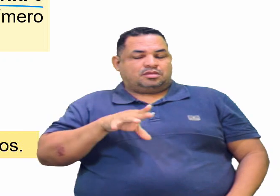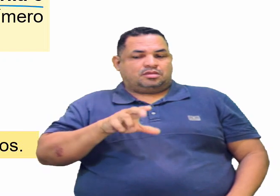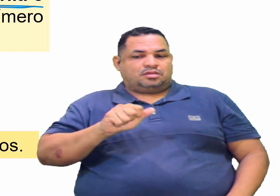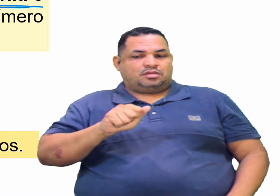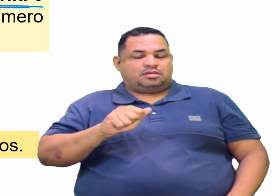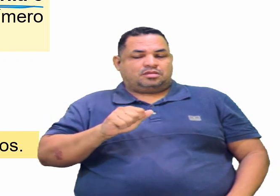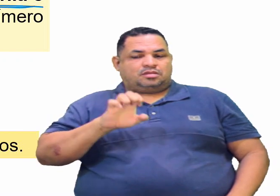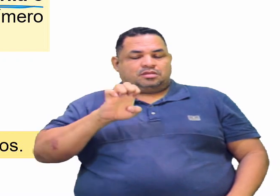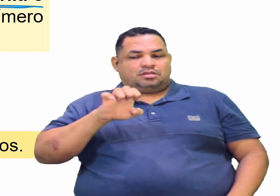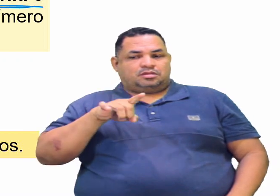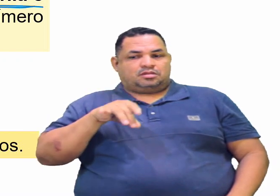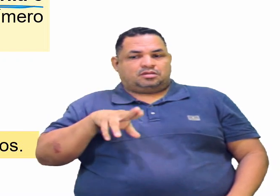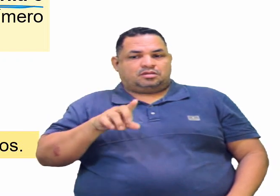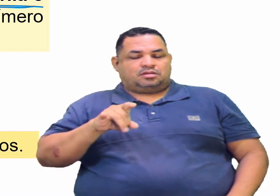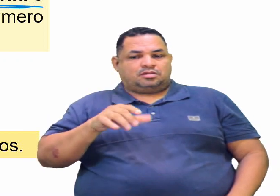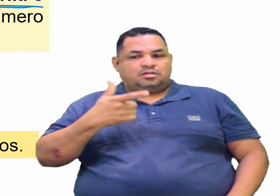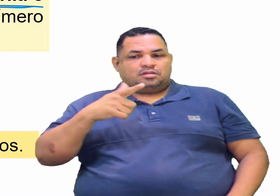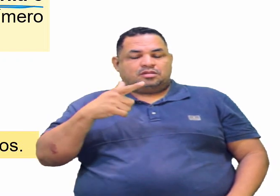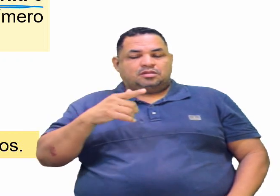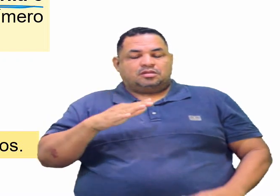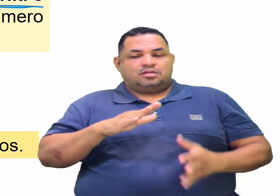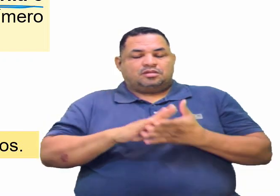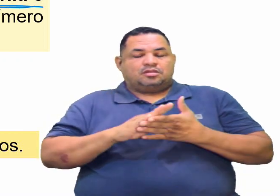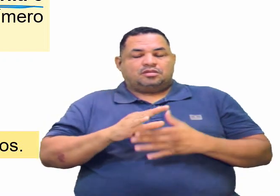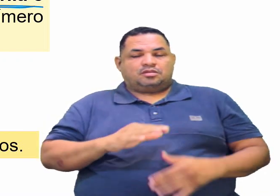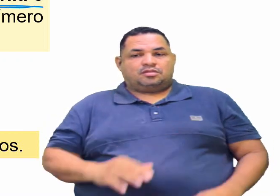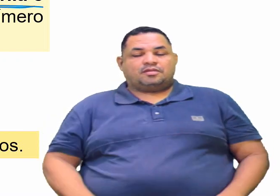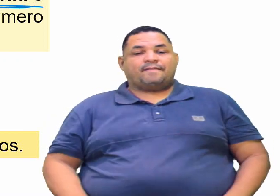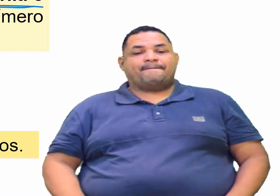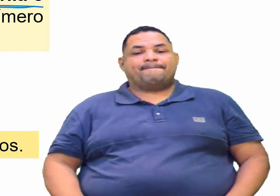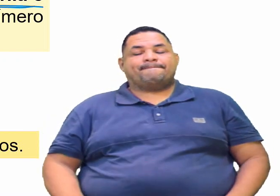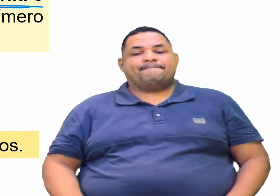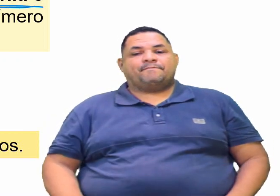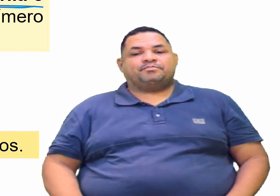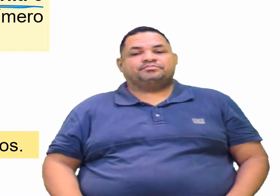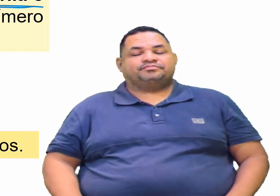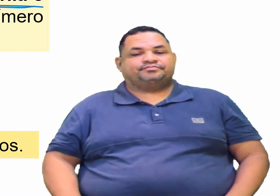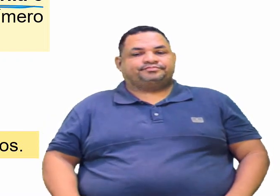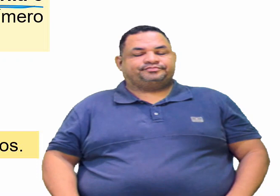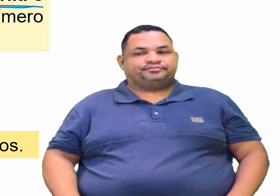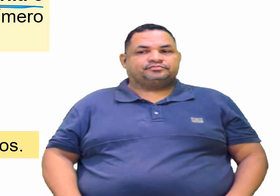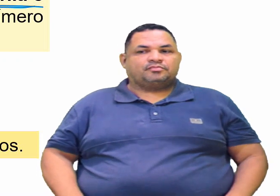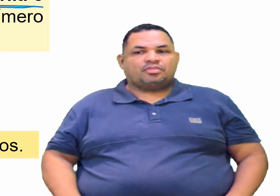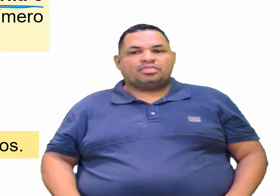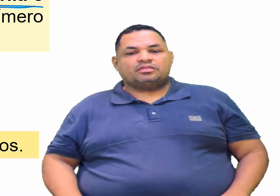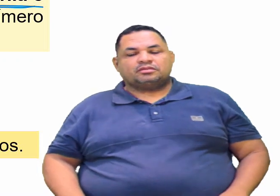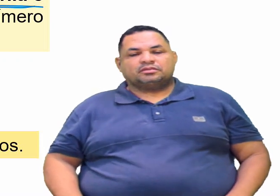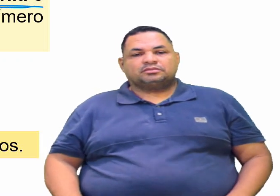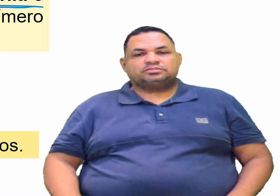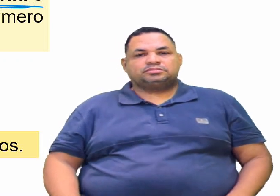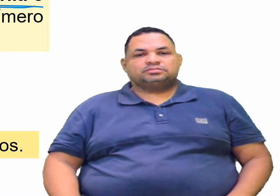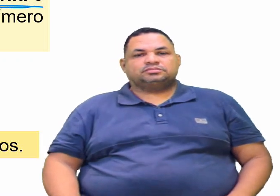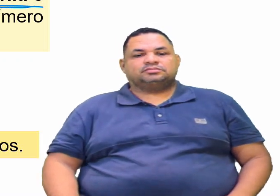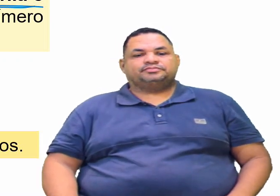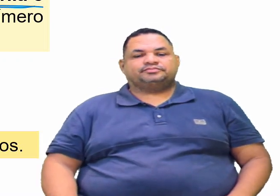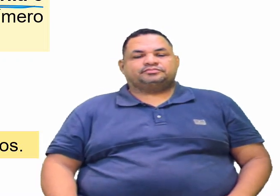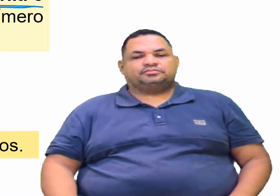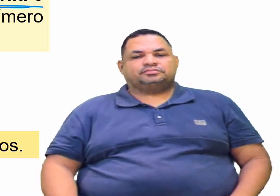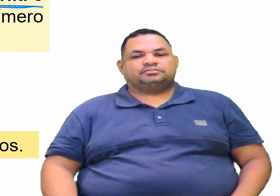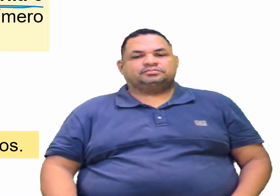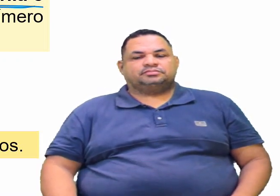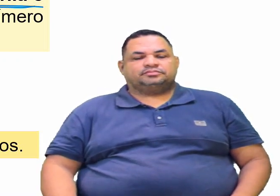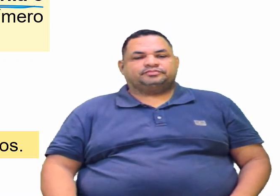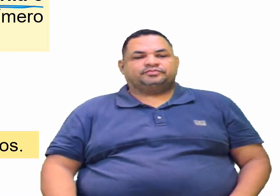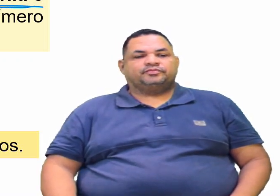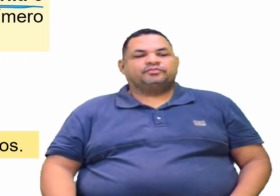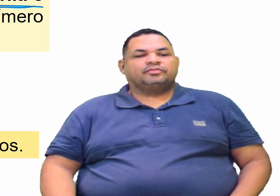é a etanonitrila. Não existe, por exemplo, a metanonitrila. Sempre nós vamos ter, no mínimo,